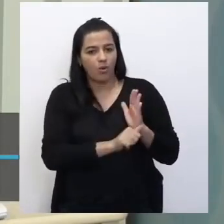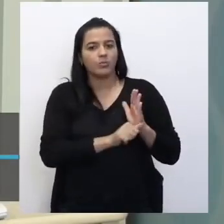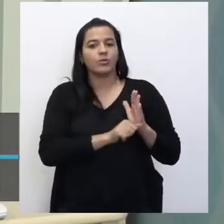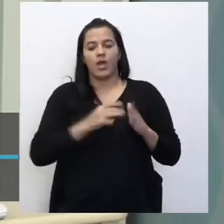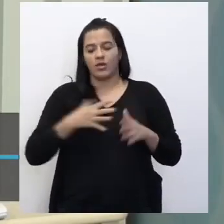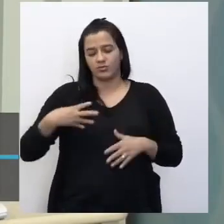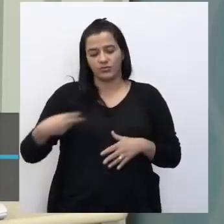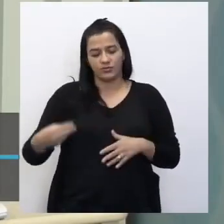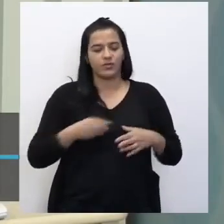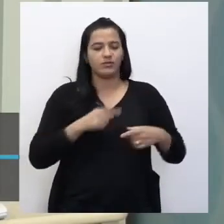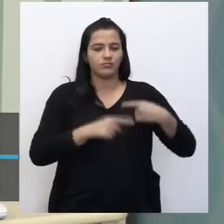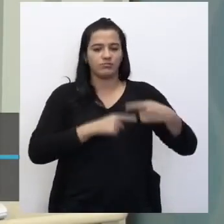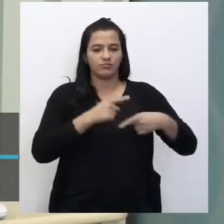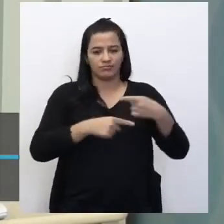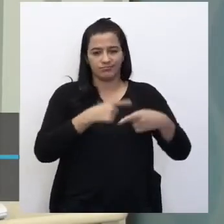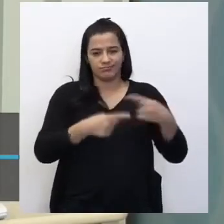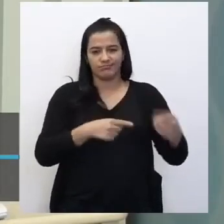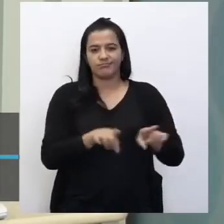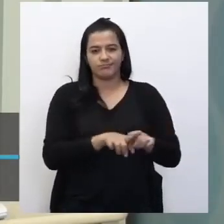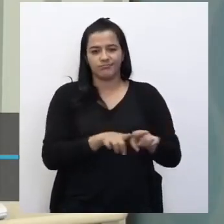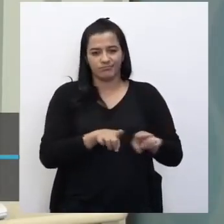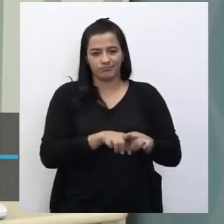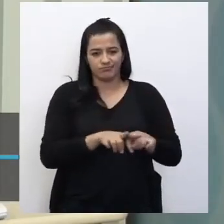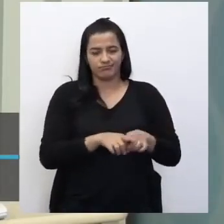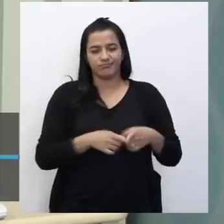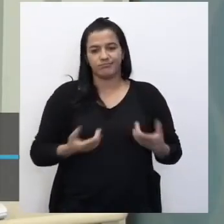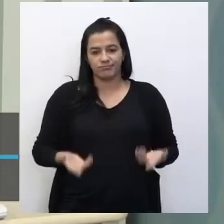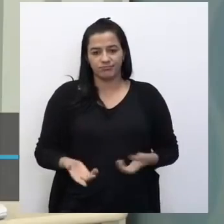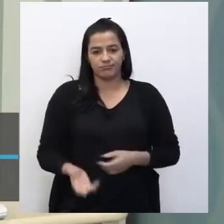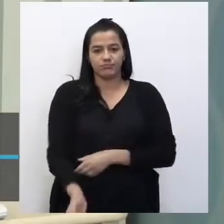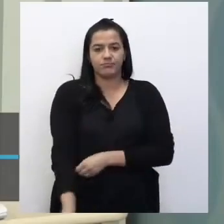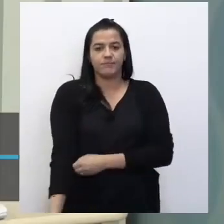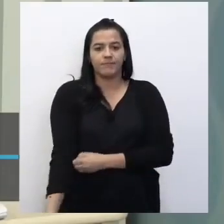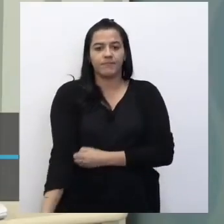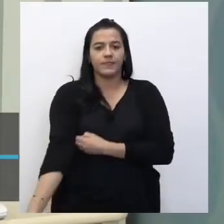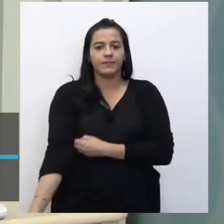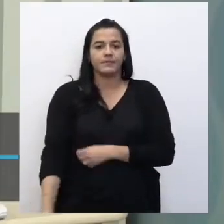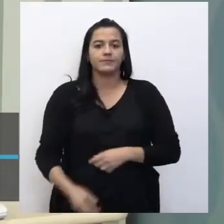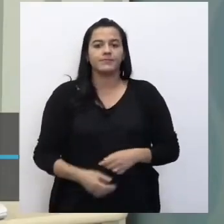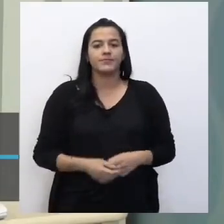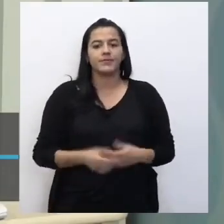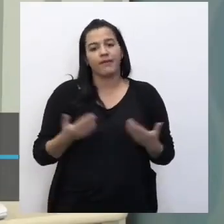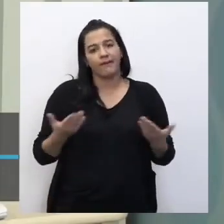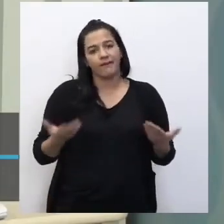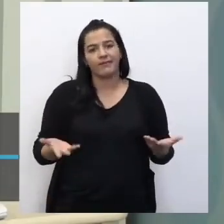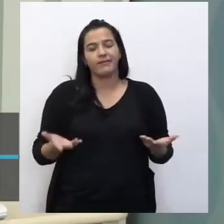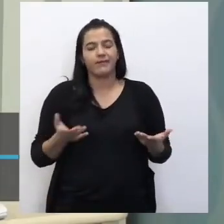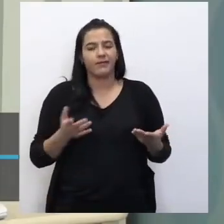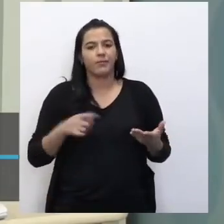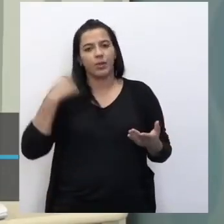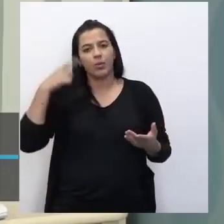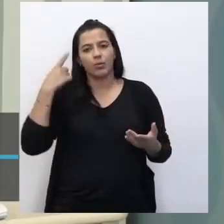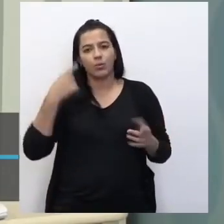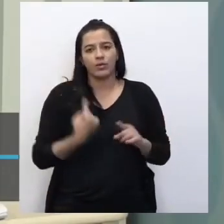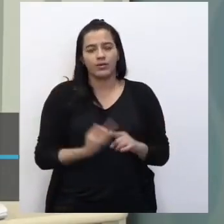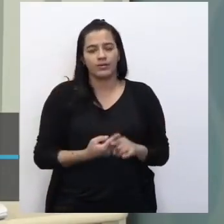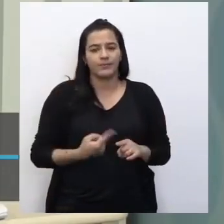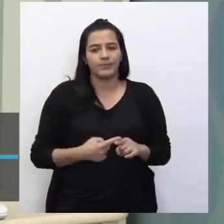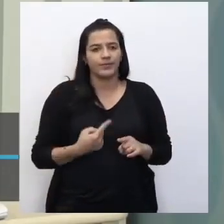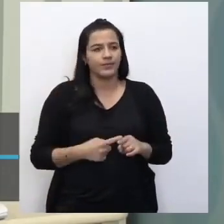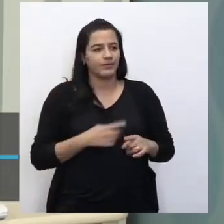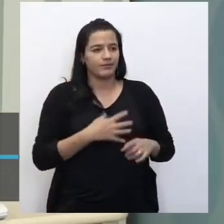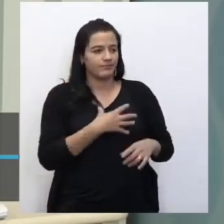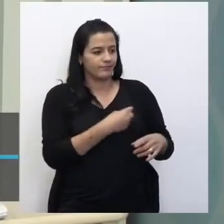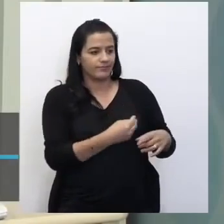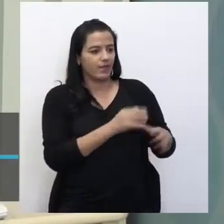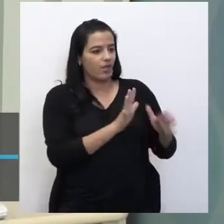hereditariamente e geneticamente para a sua prole, isto é, para os seus filhos. O que é uma loucura completa, né? Mas